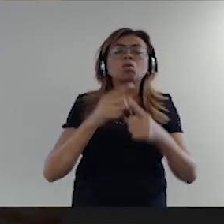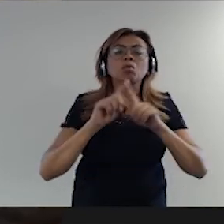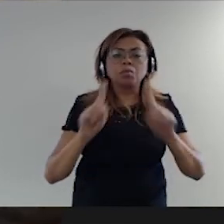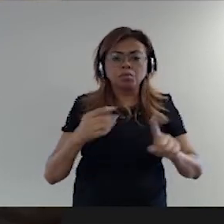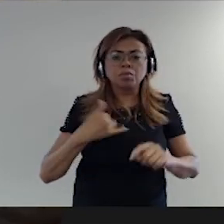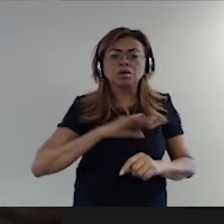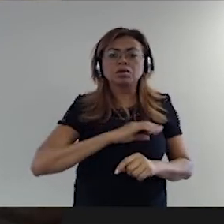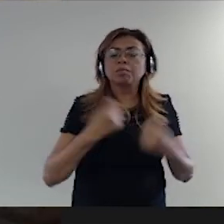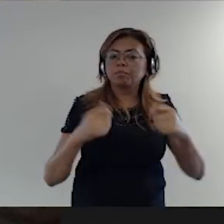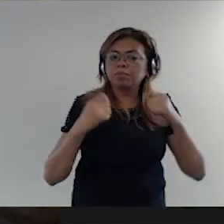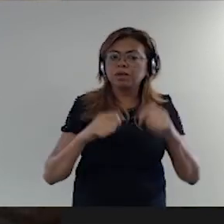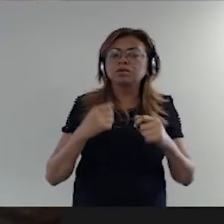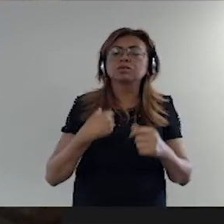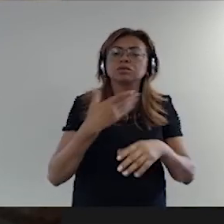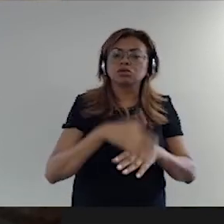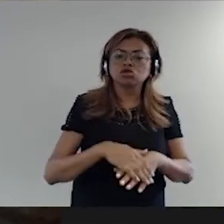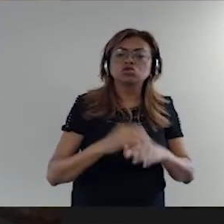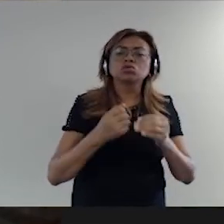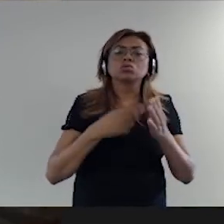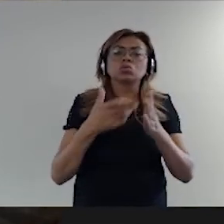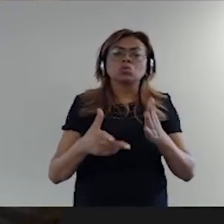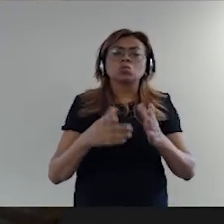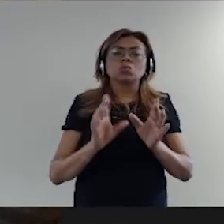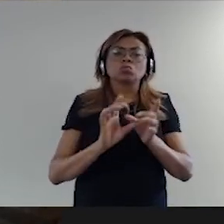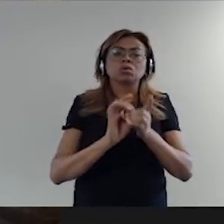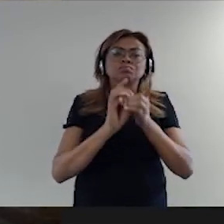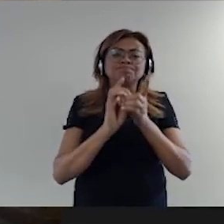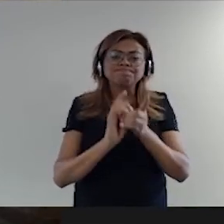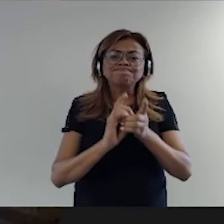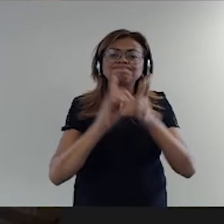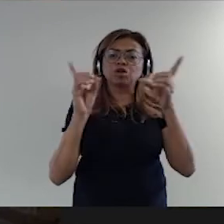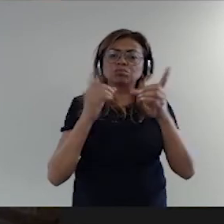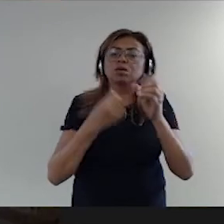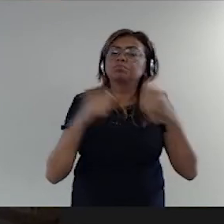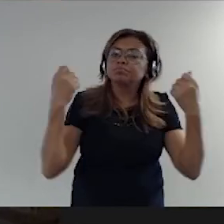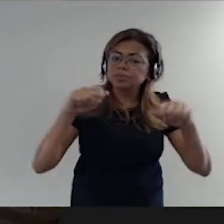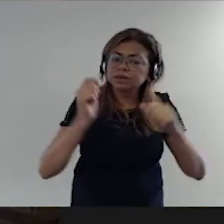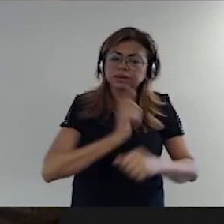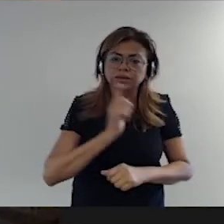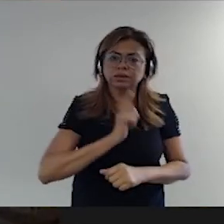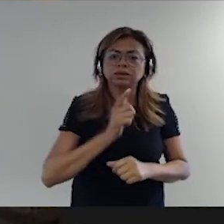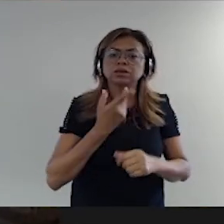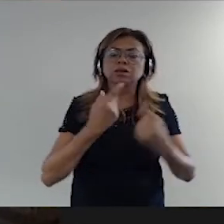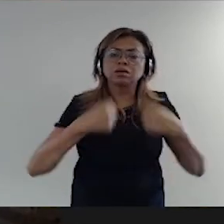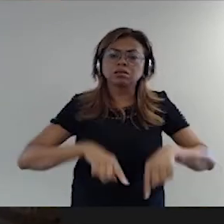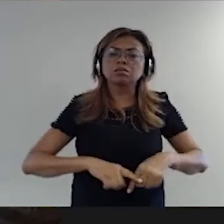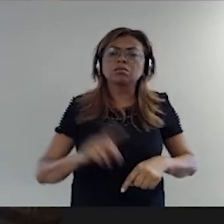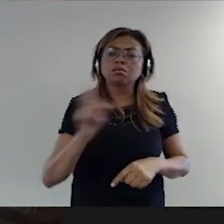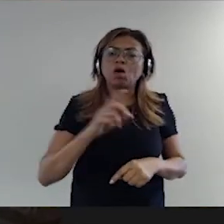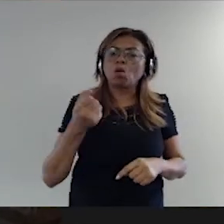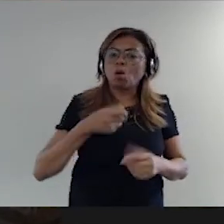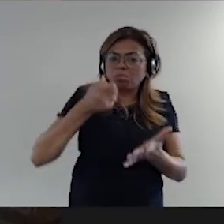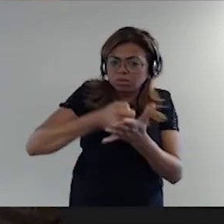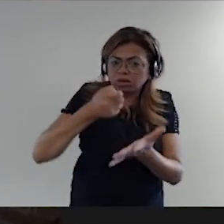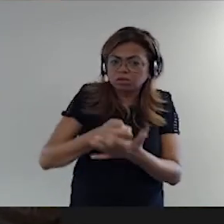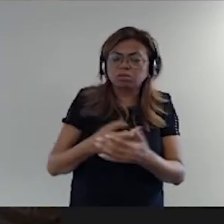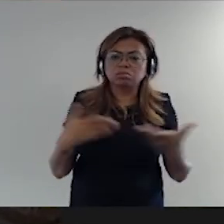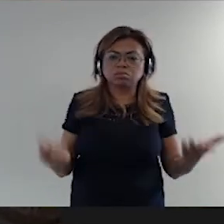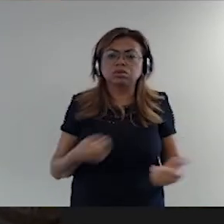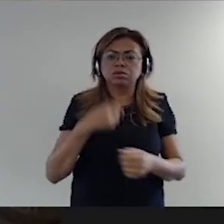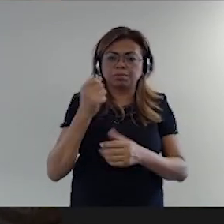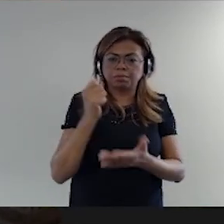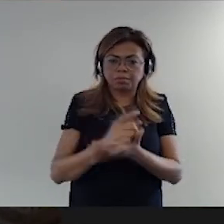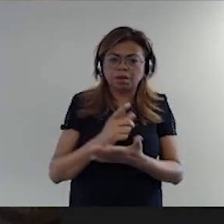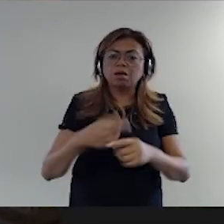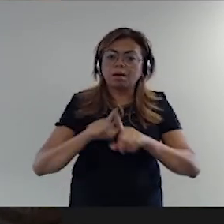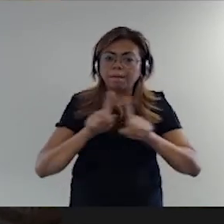mecanismo democrático, não compulsório, e essa é a regra fundamental, não compulsório, para garantir que os